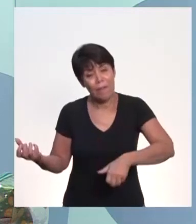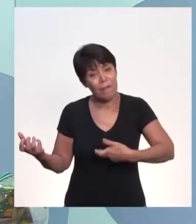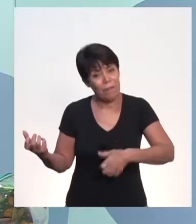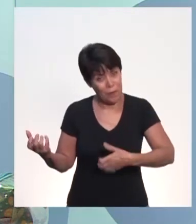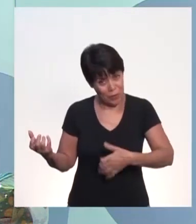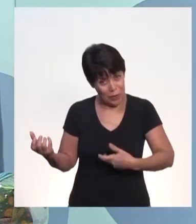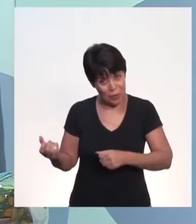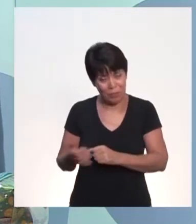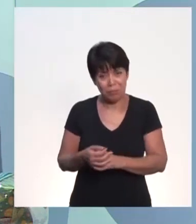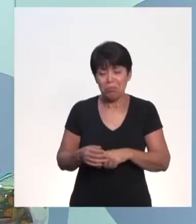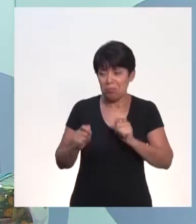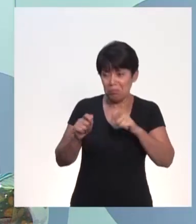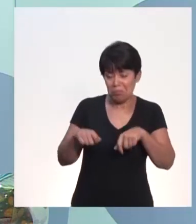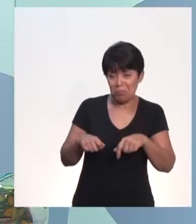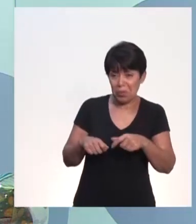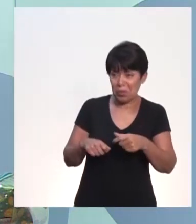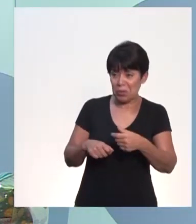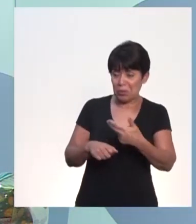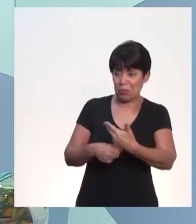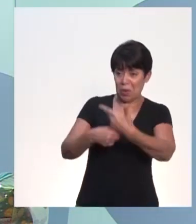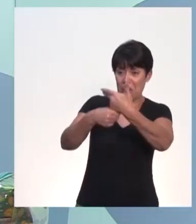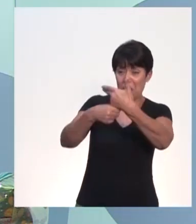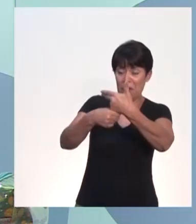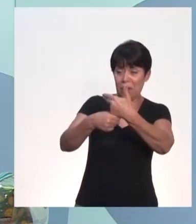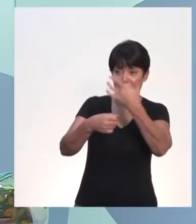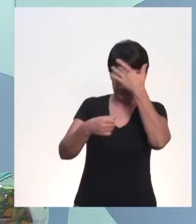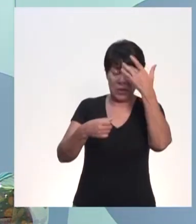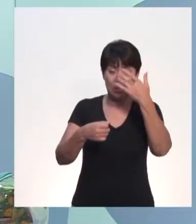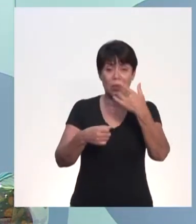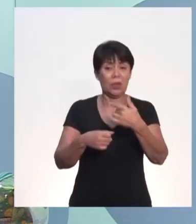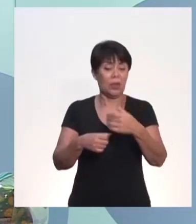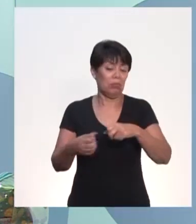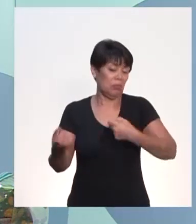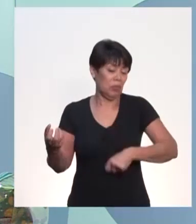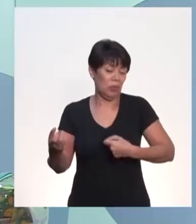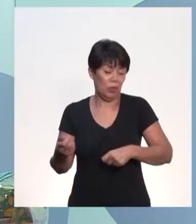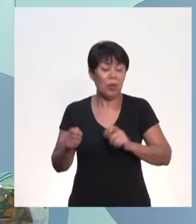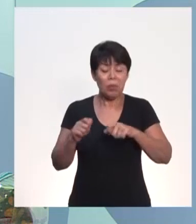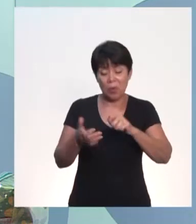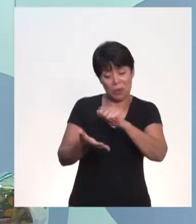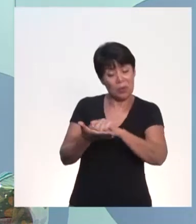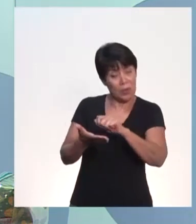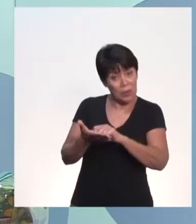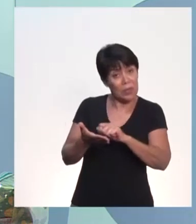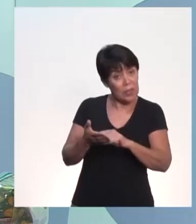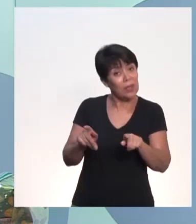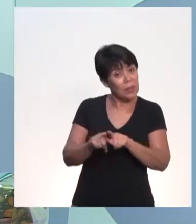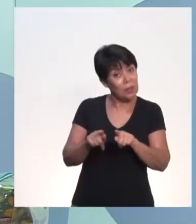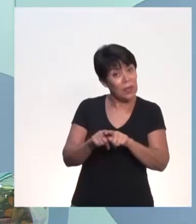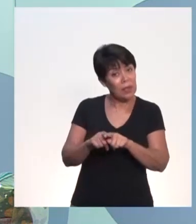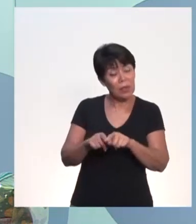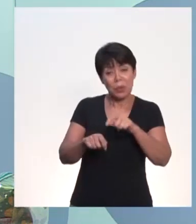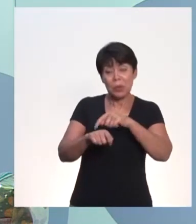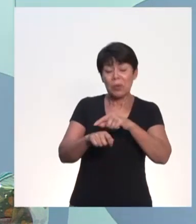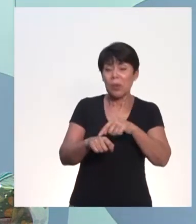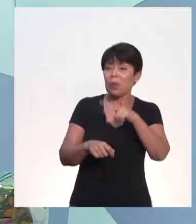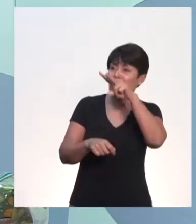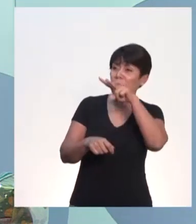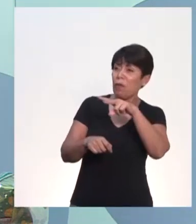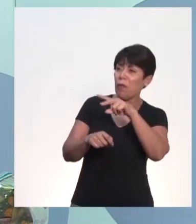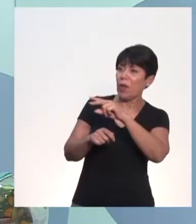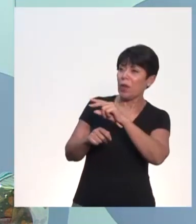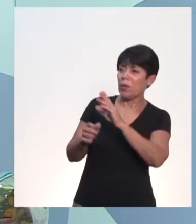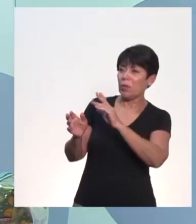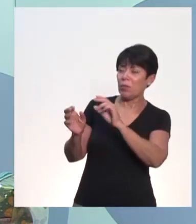eu posso assistir uma live de alguém tocando violão e fazer anotações ao longo da live, ao longo do momento em que eu estou vendo